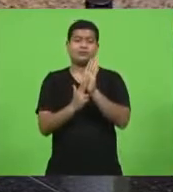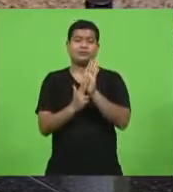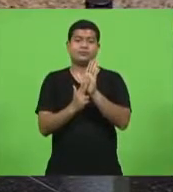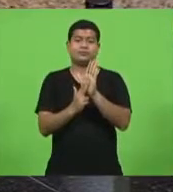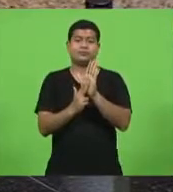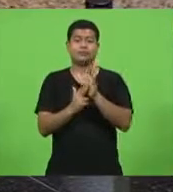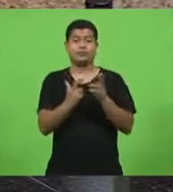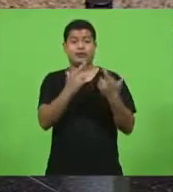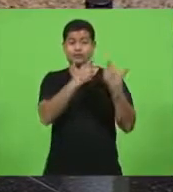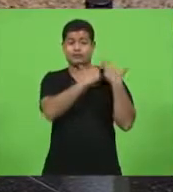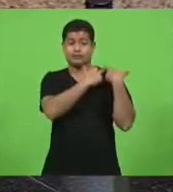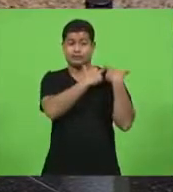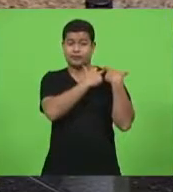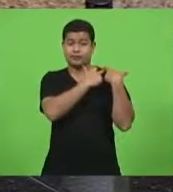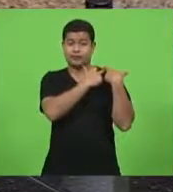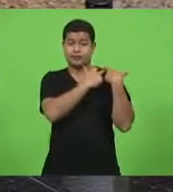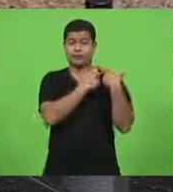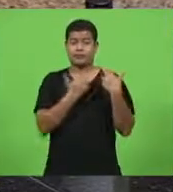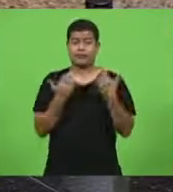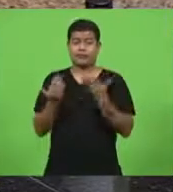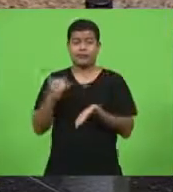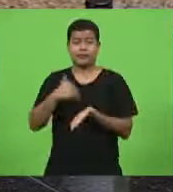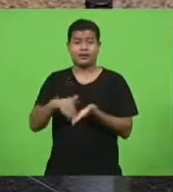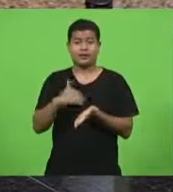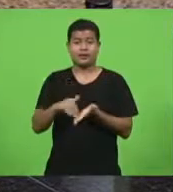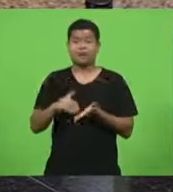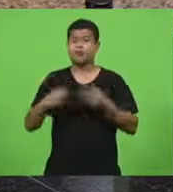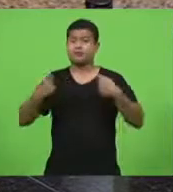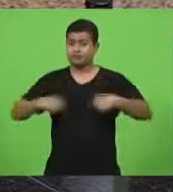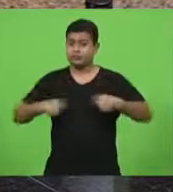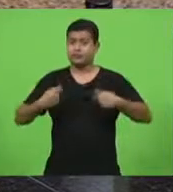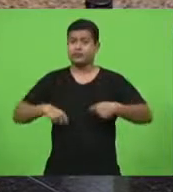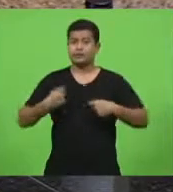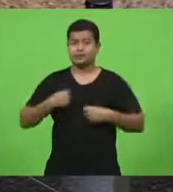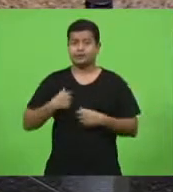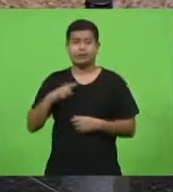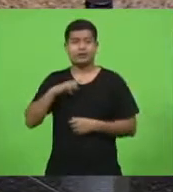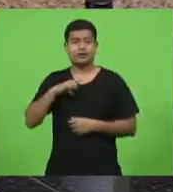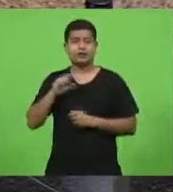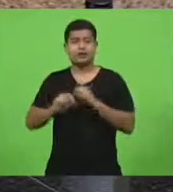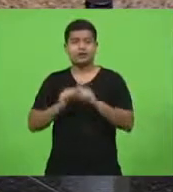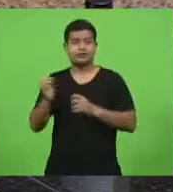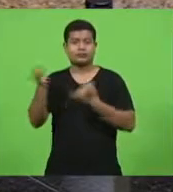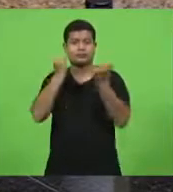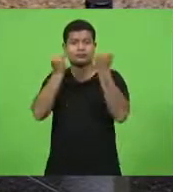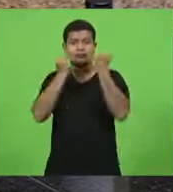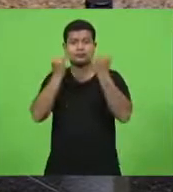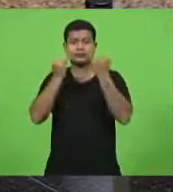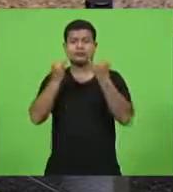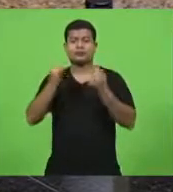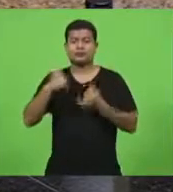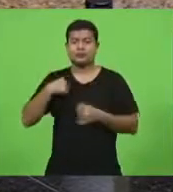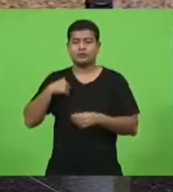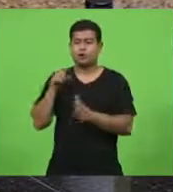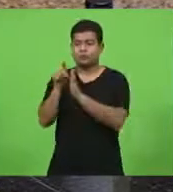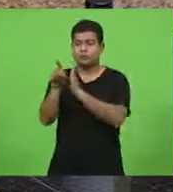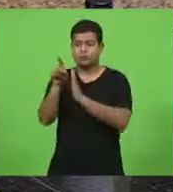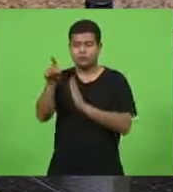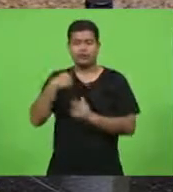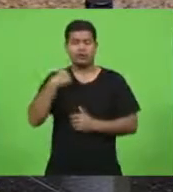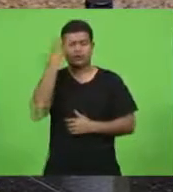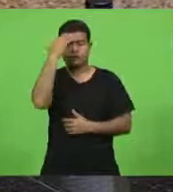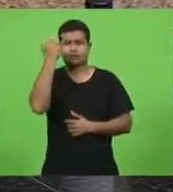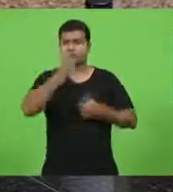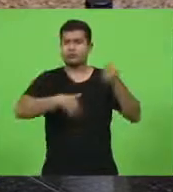uma responsabilidade de secretário, tem que, sim, ter as nossas informações, senhor. Tá? Mas, como eu disse, isso a gente